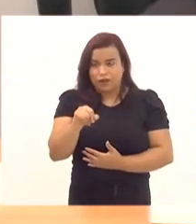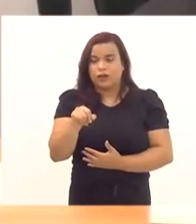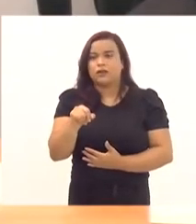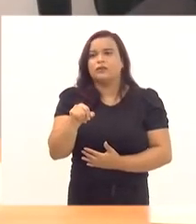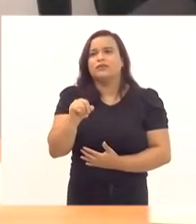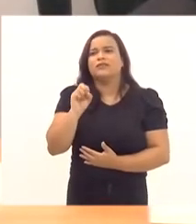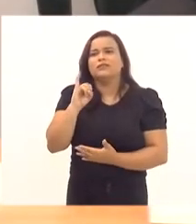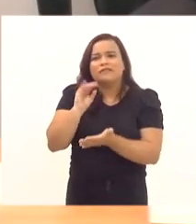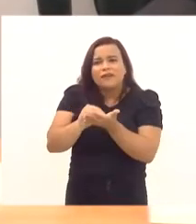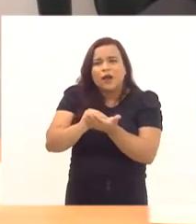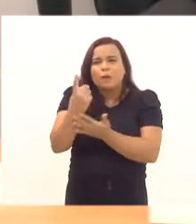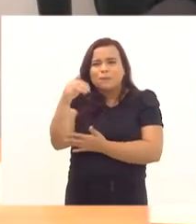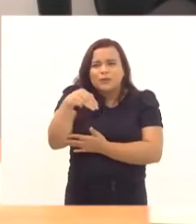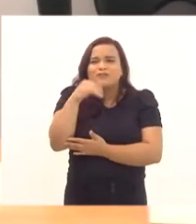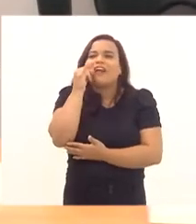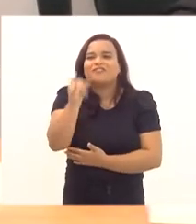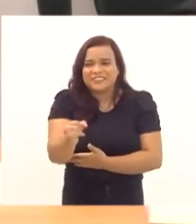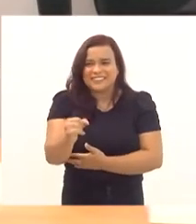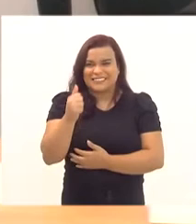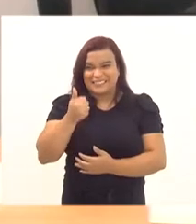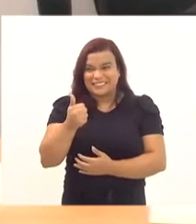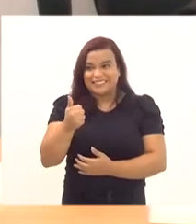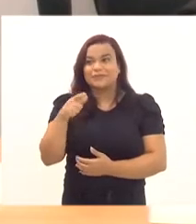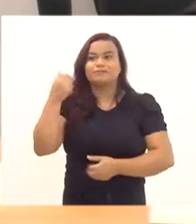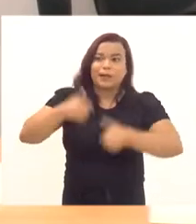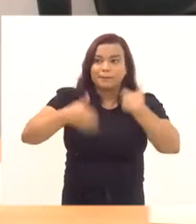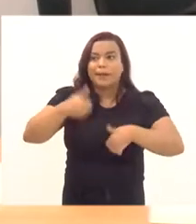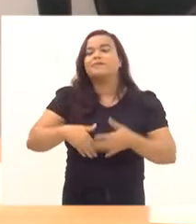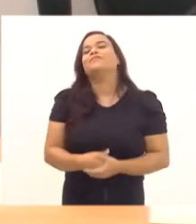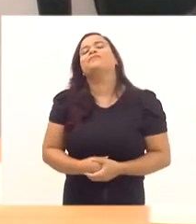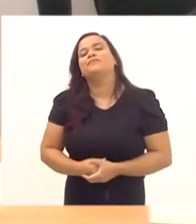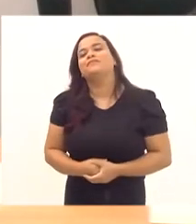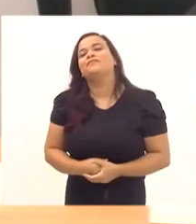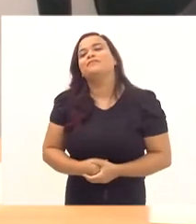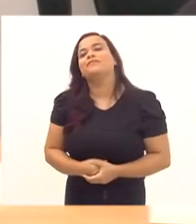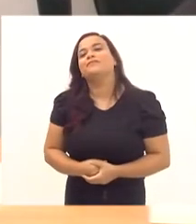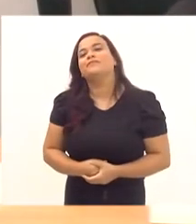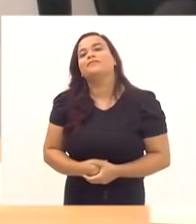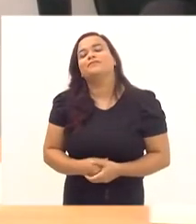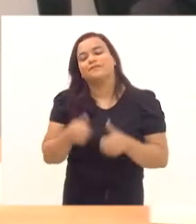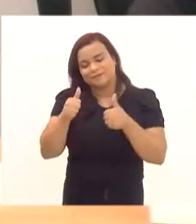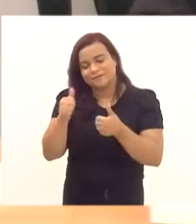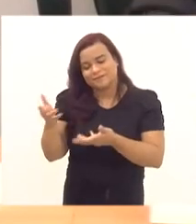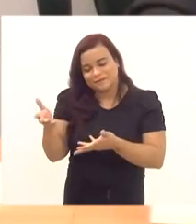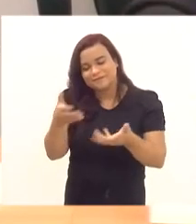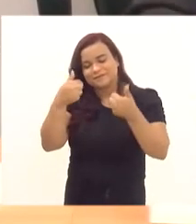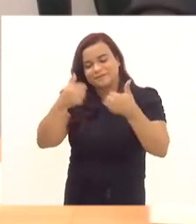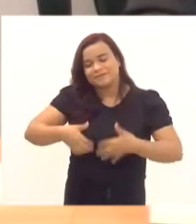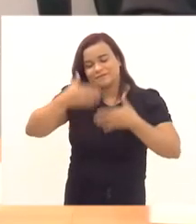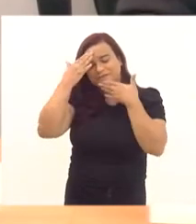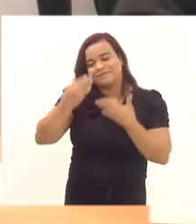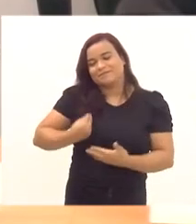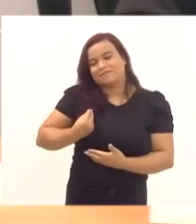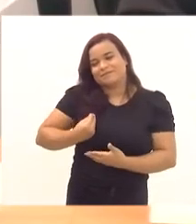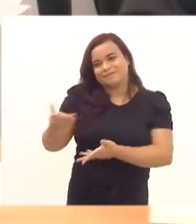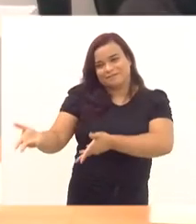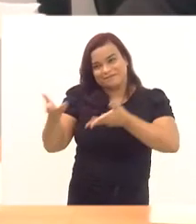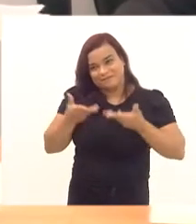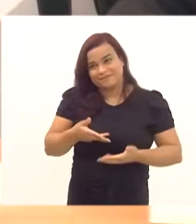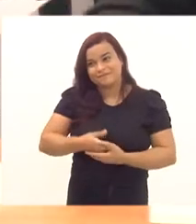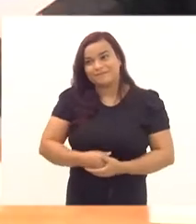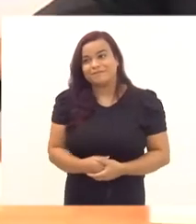faltando um minutinho a gente tenta te avisar tá bom querida muito obrigado seja muito